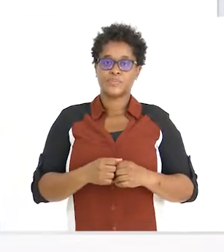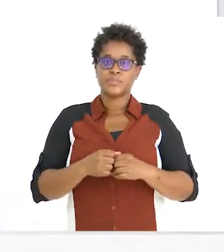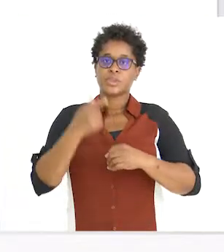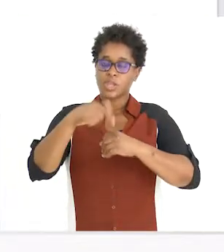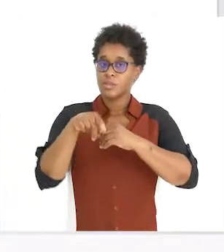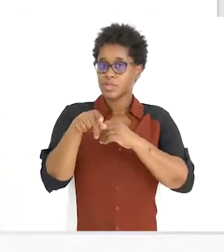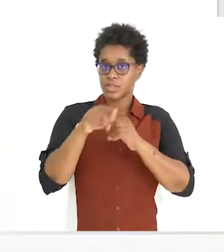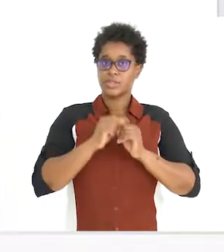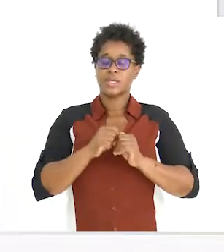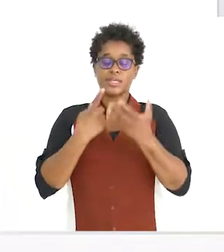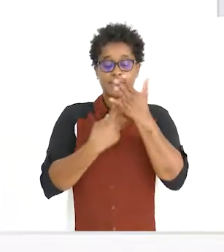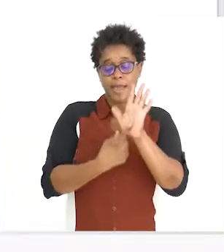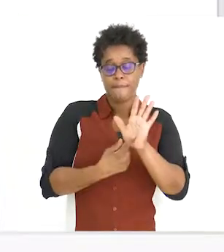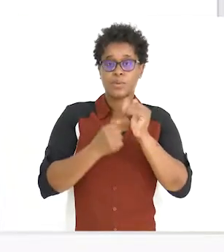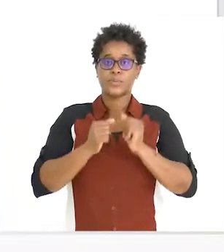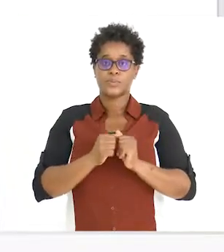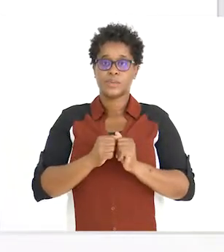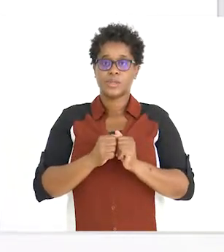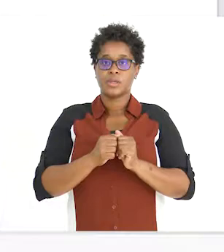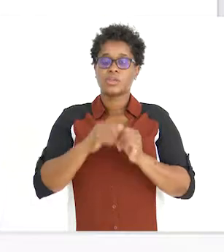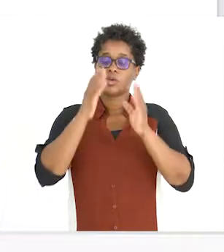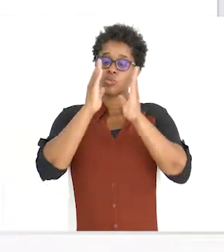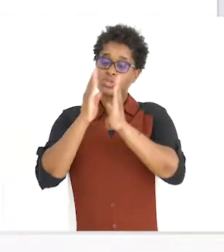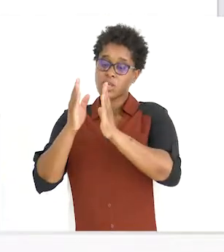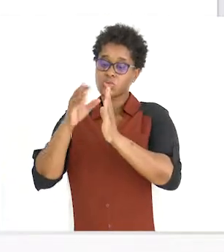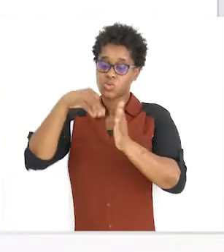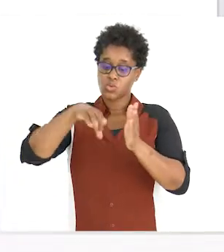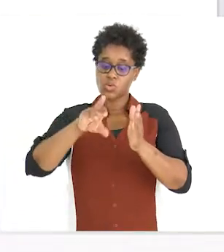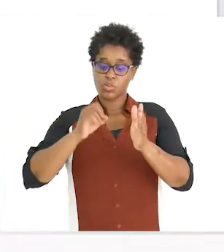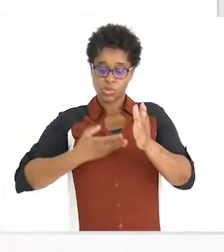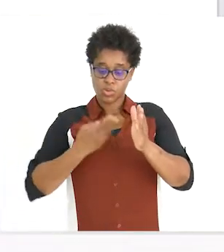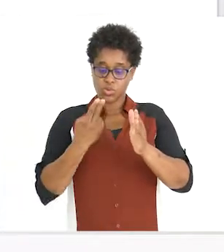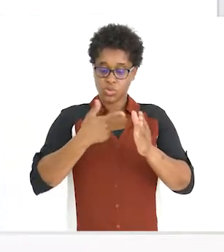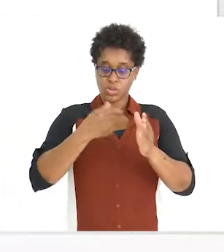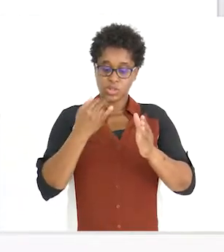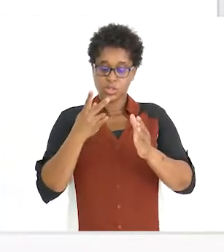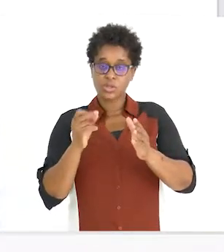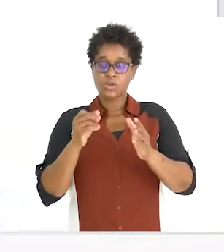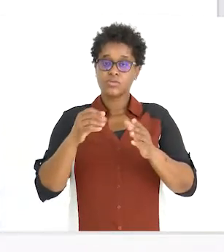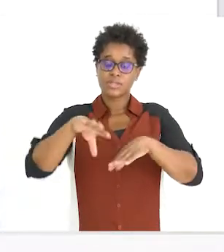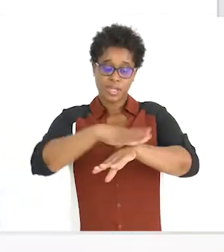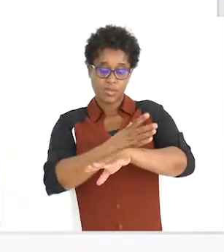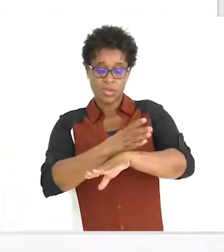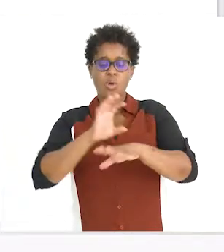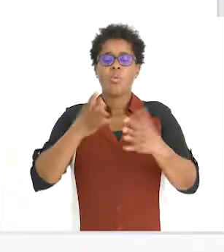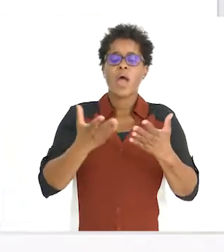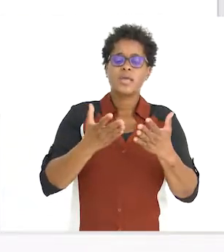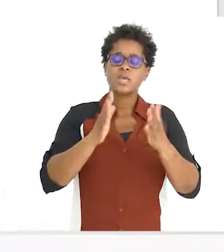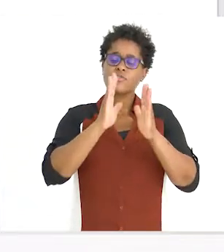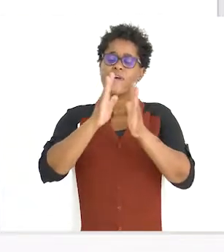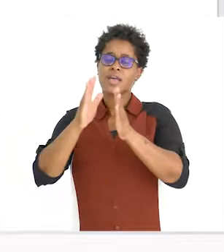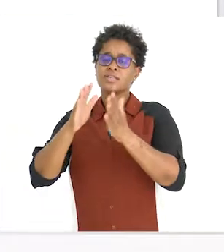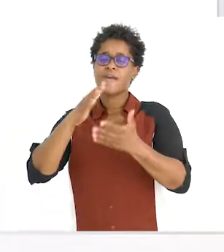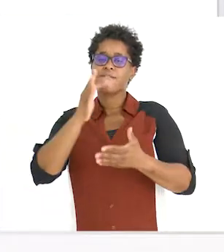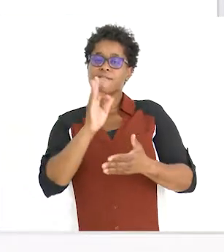Temos aqui exemplo de processo produtivo de calçado. Quais são as fases do processo do fabrico